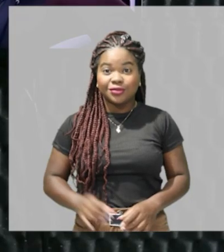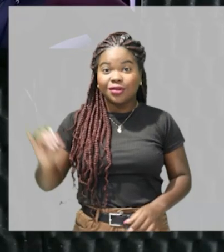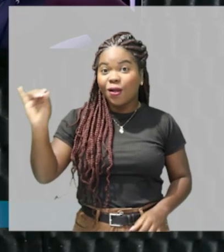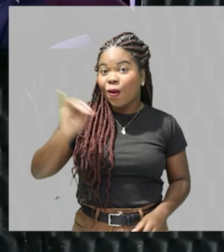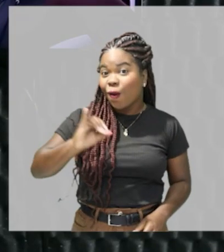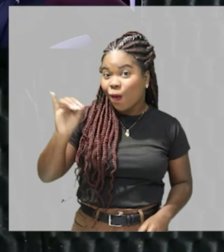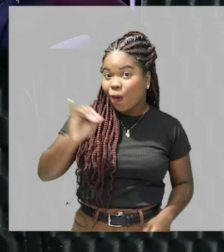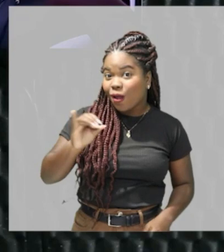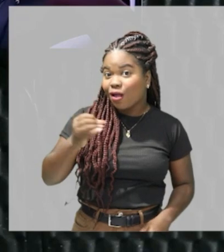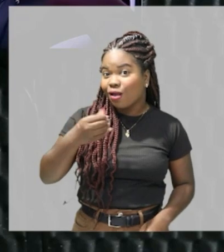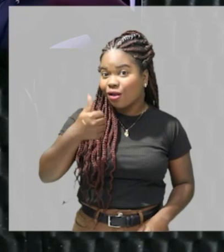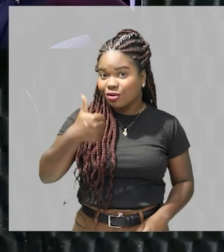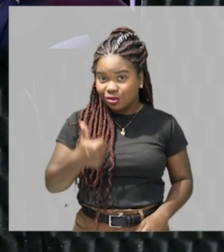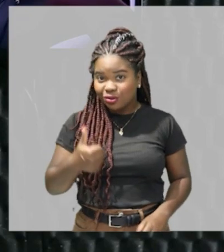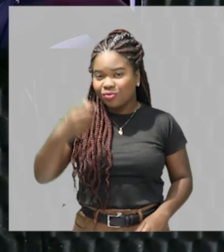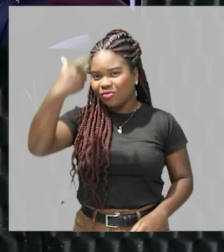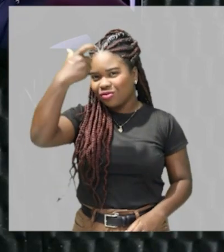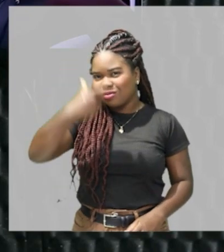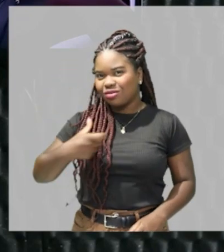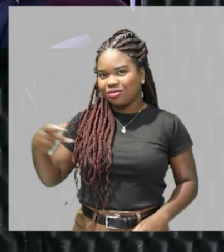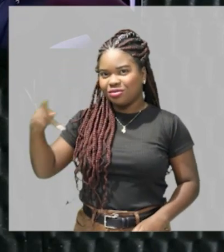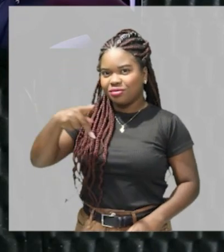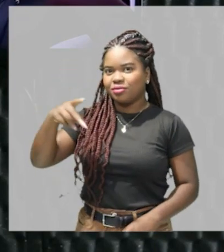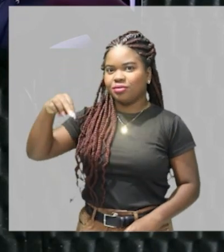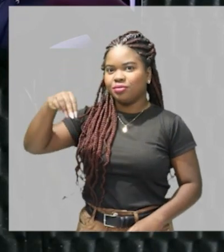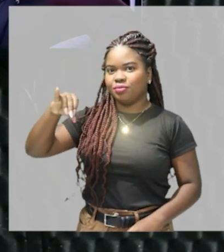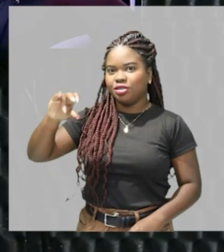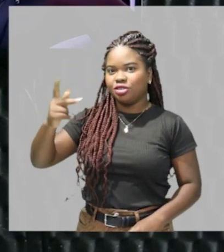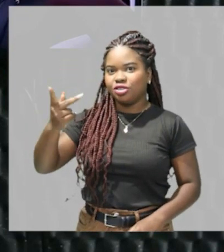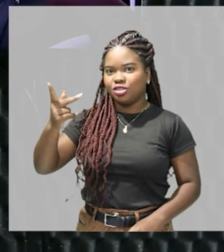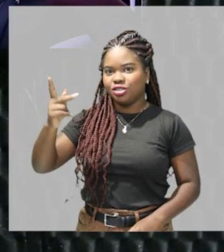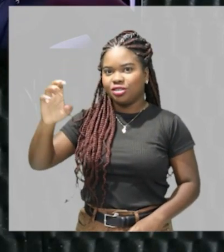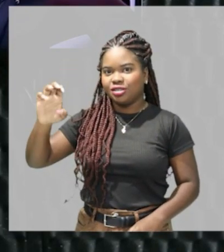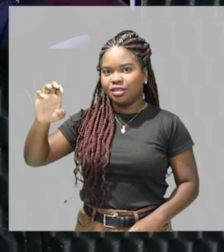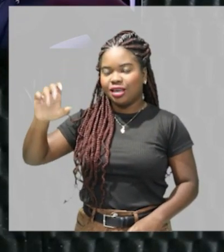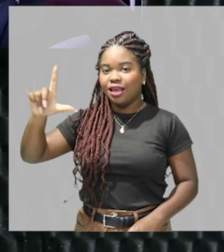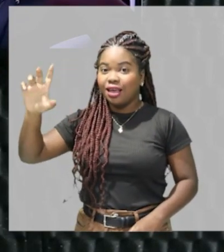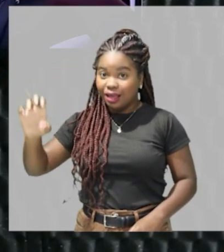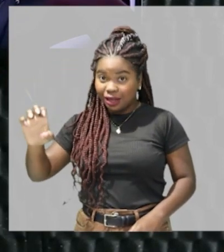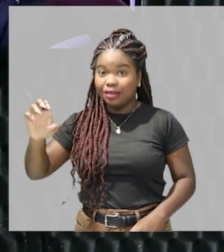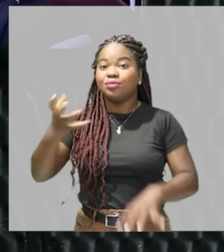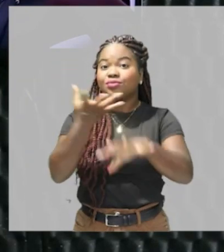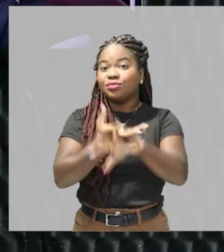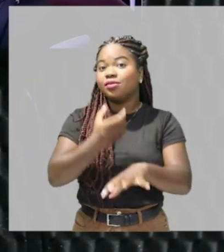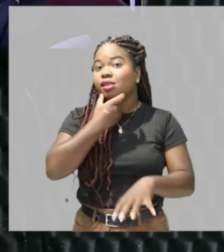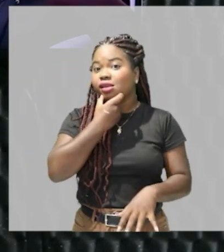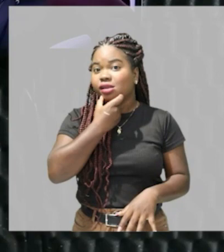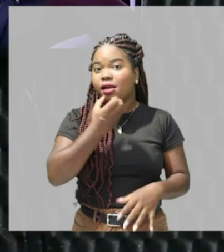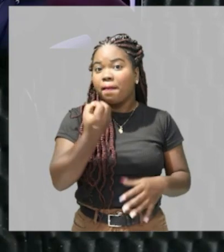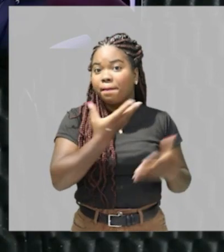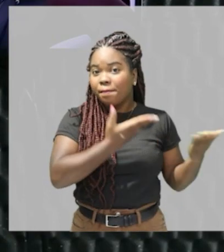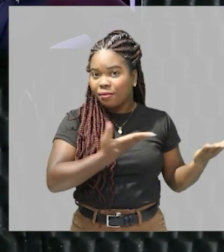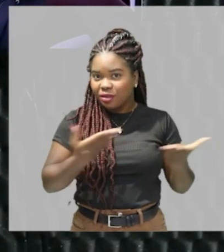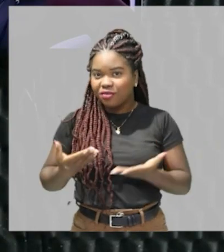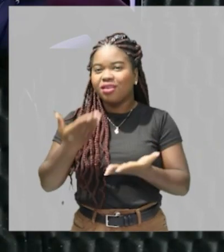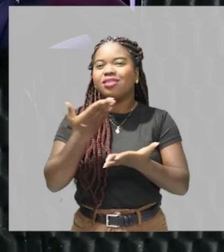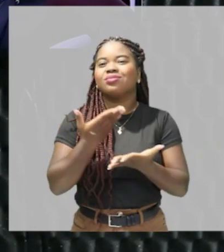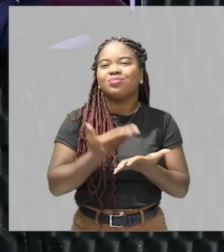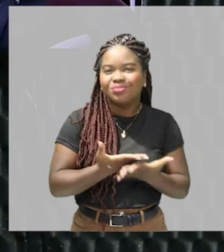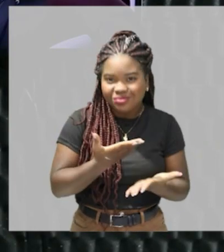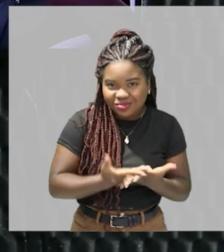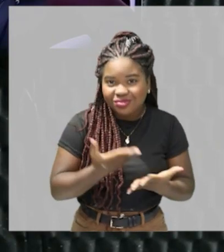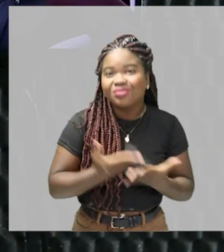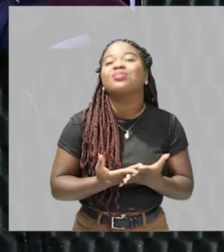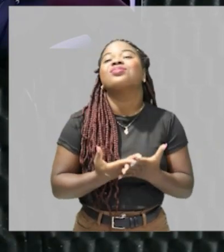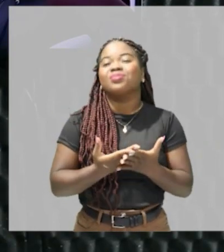Hello everybody, I'm Teacher Michele. Olá pessoal, sou a professora Michele de inglês. Sejam bem-vindos a mais uma aula do nosso